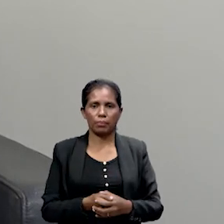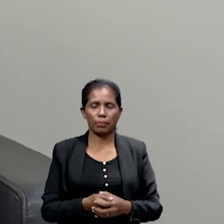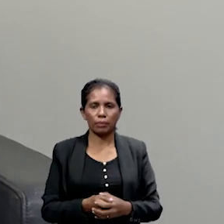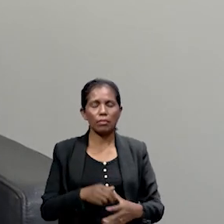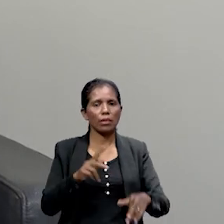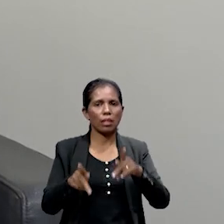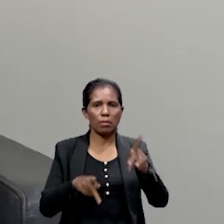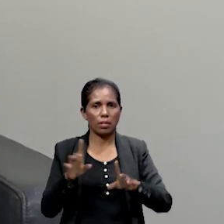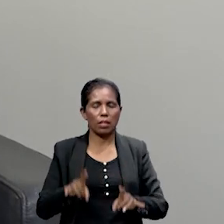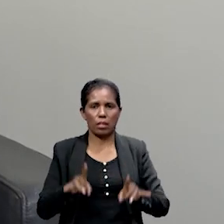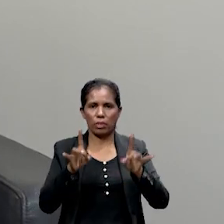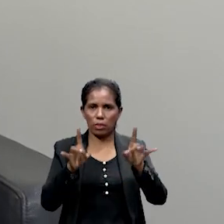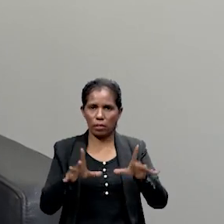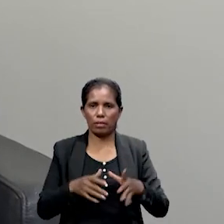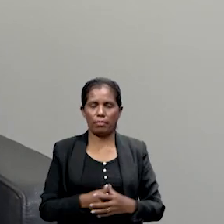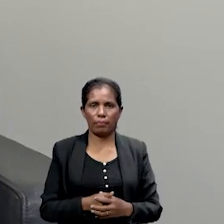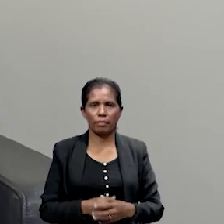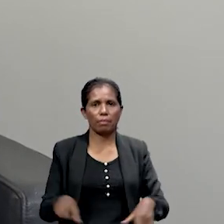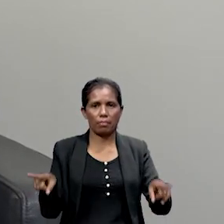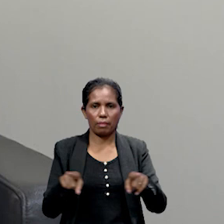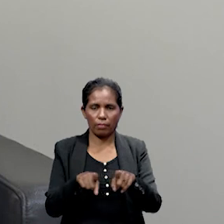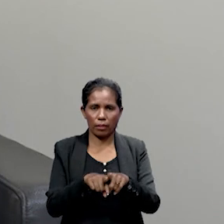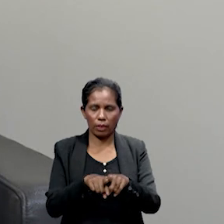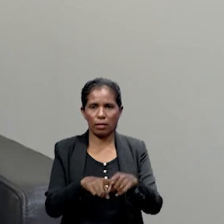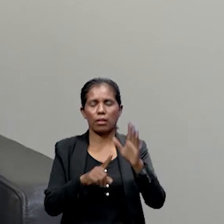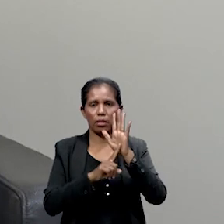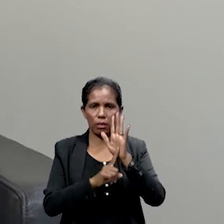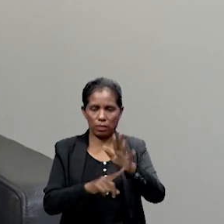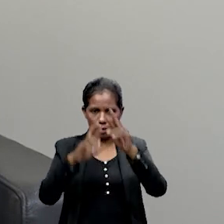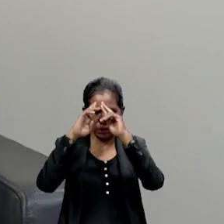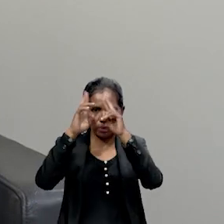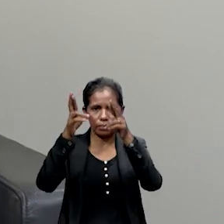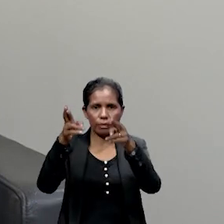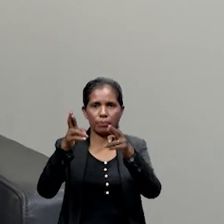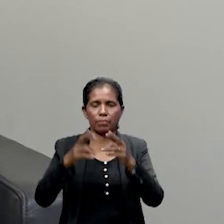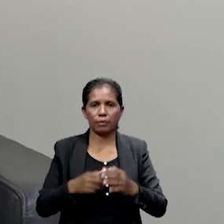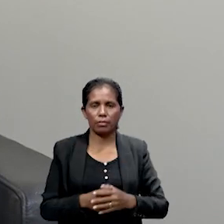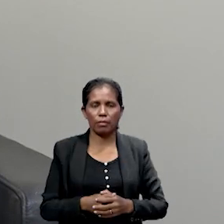sociedade australiana nessa a tudo respeito